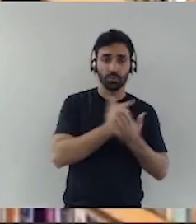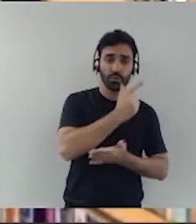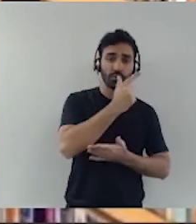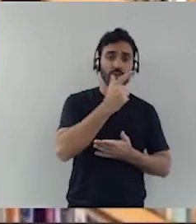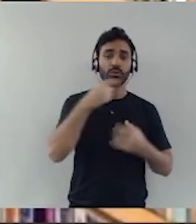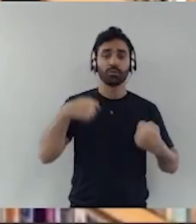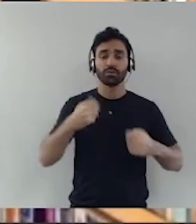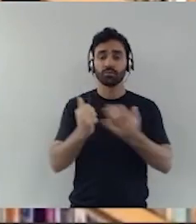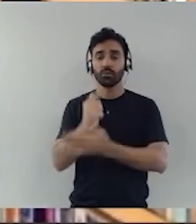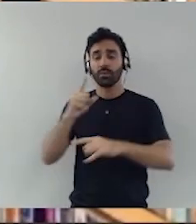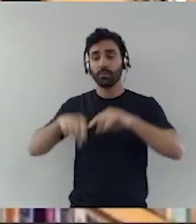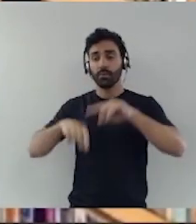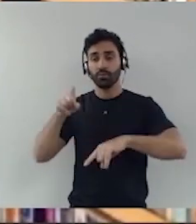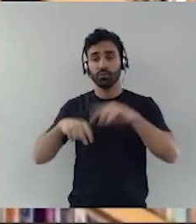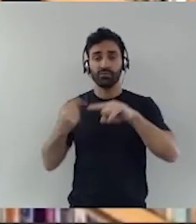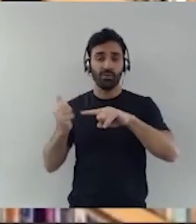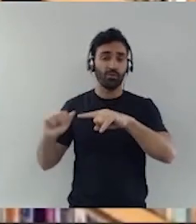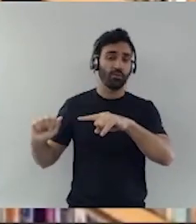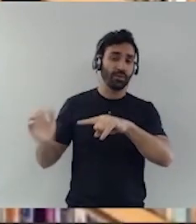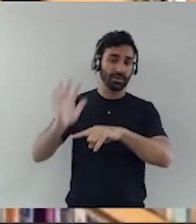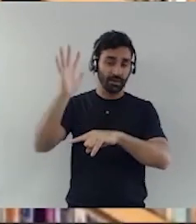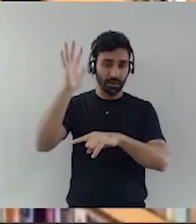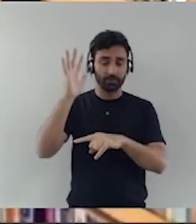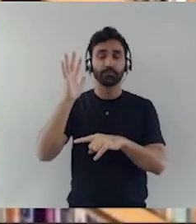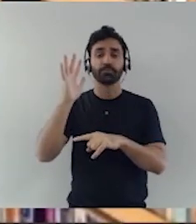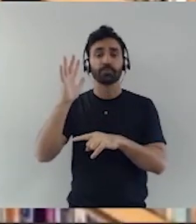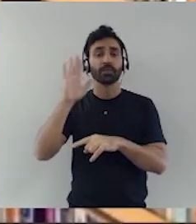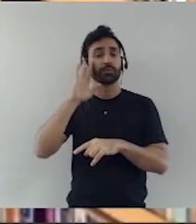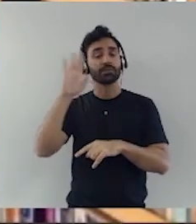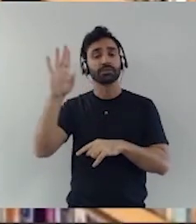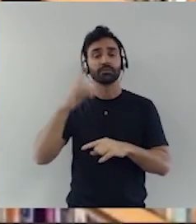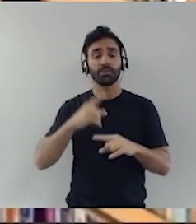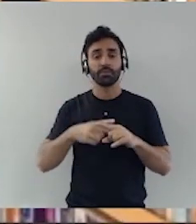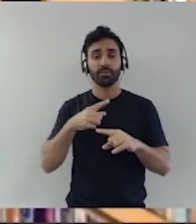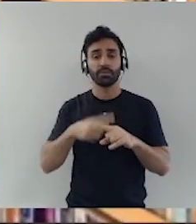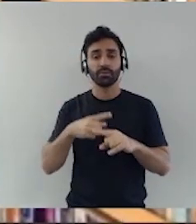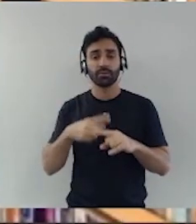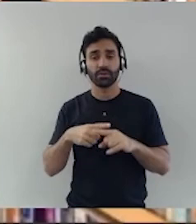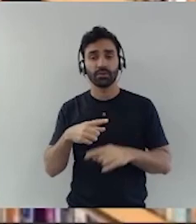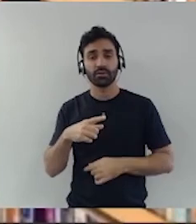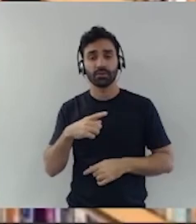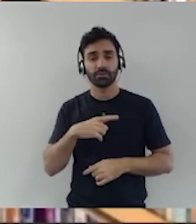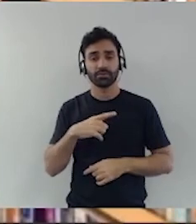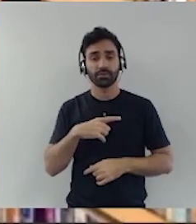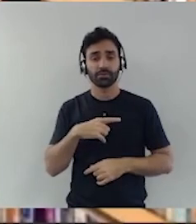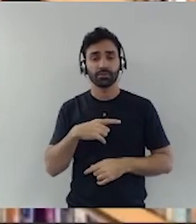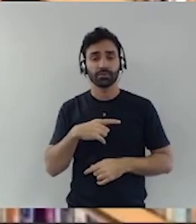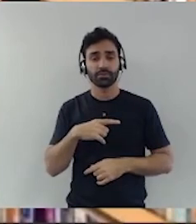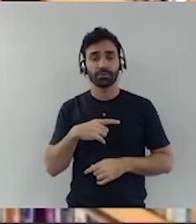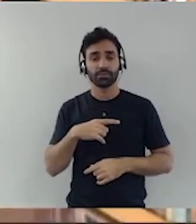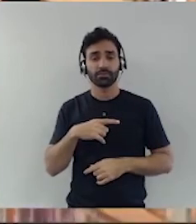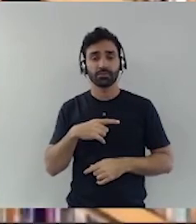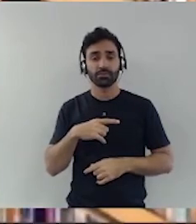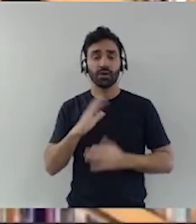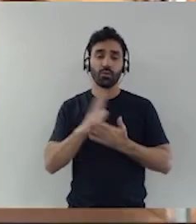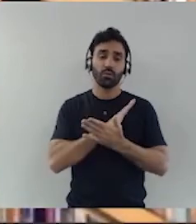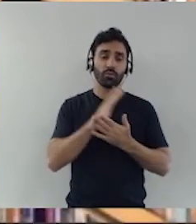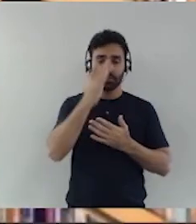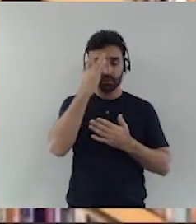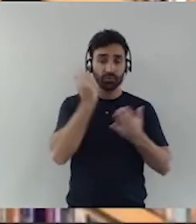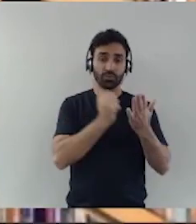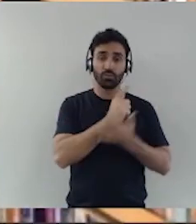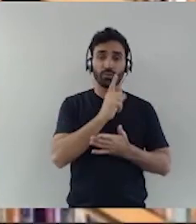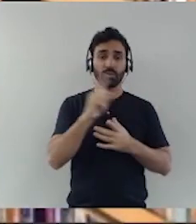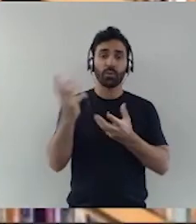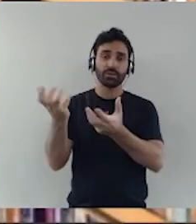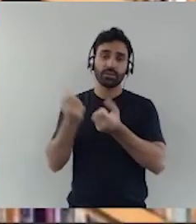adquirir produtos com sobrepreço, principalmente pela oferta que tinha em mercado. Alguns compraram e não